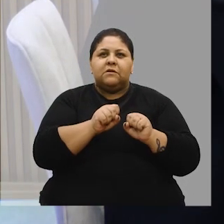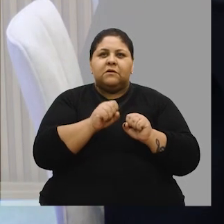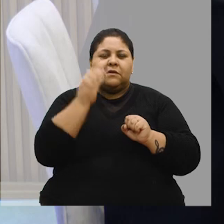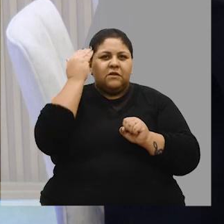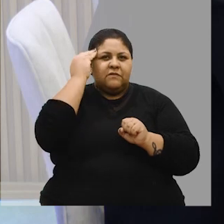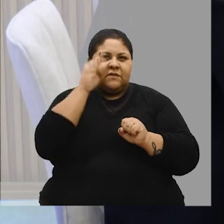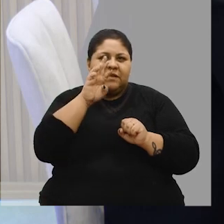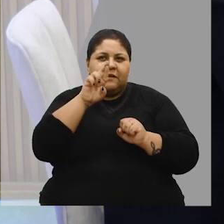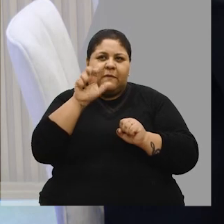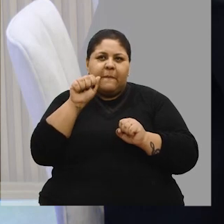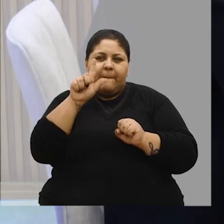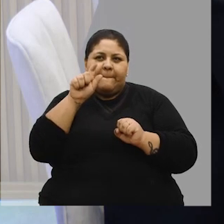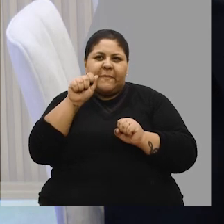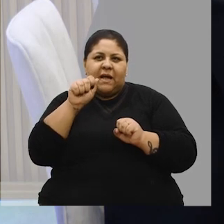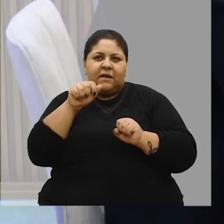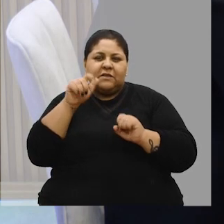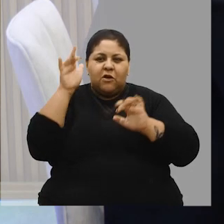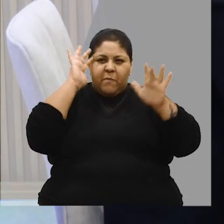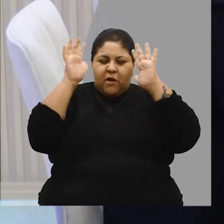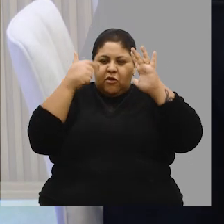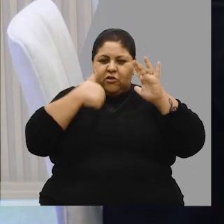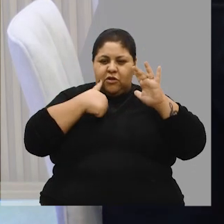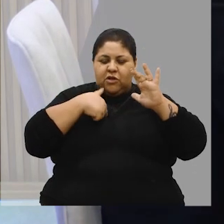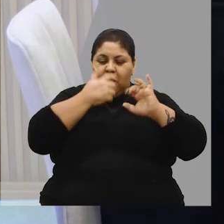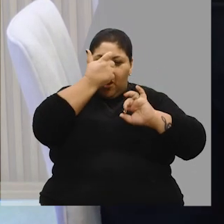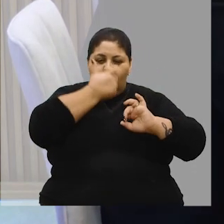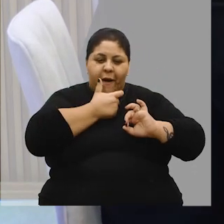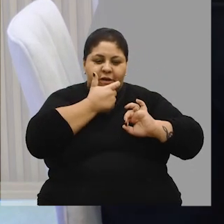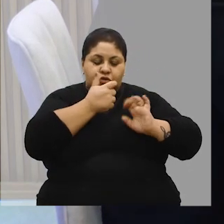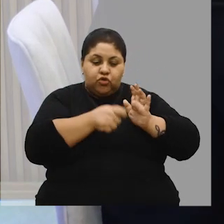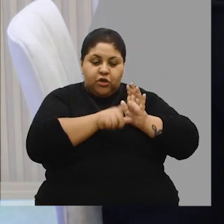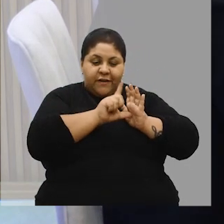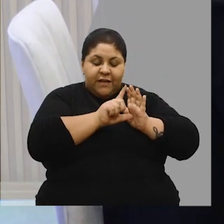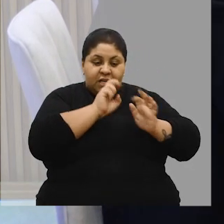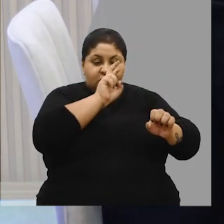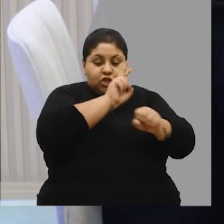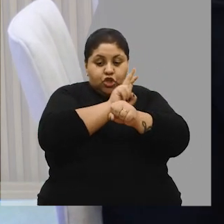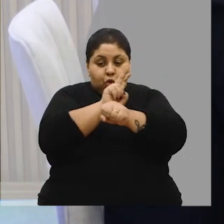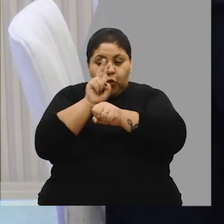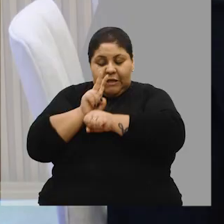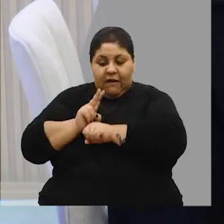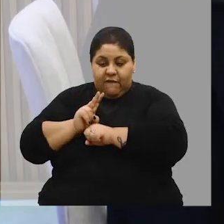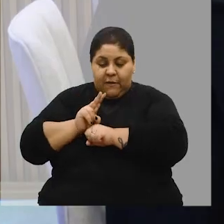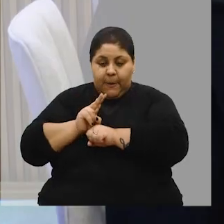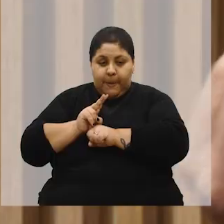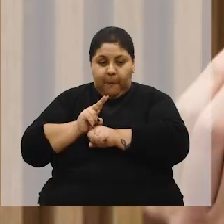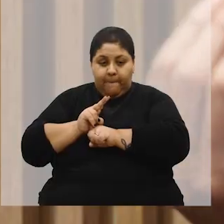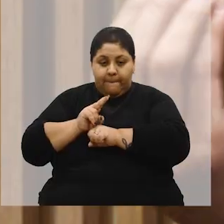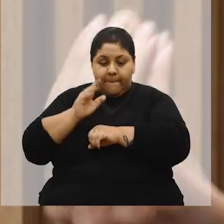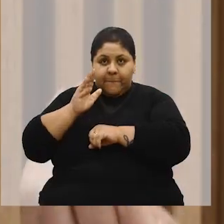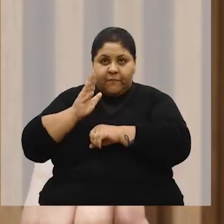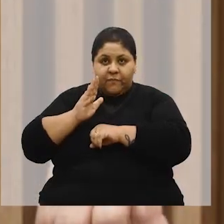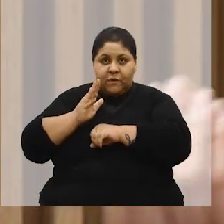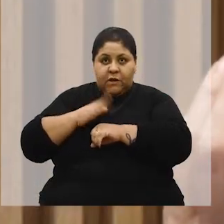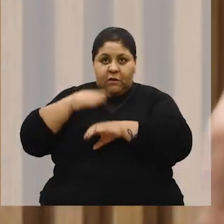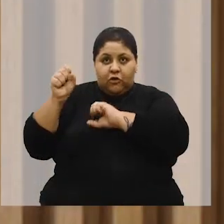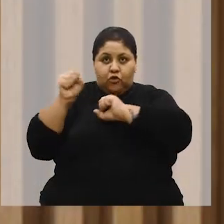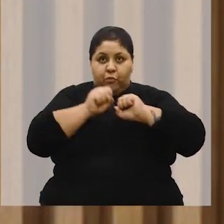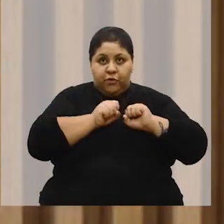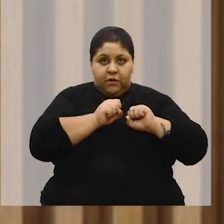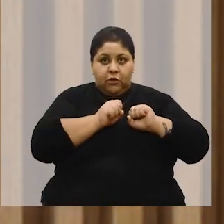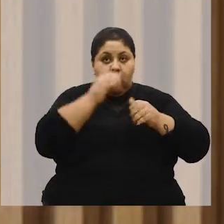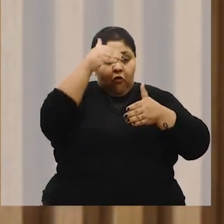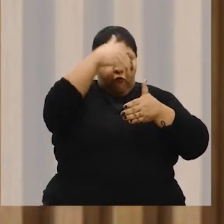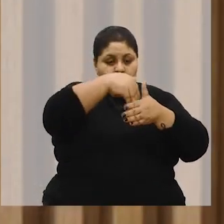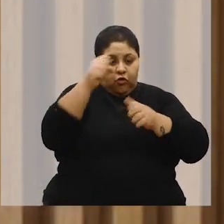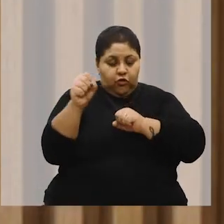uma ilusão minha, mas a impressão que me dá é que antes se cuidava mais do poder que vai ser dado. O voto, ele é